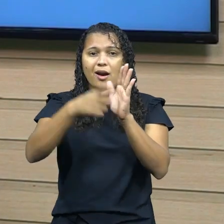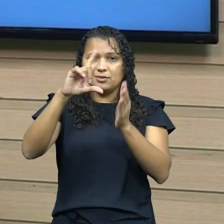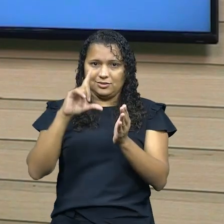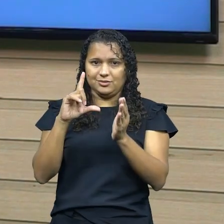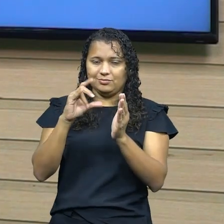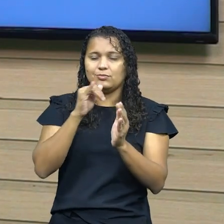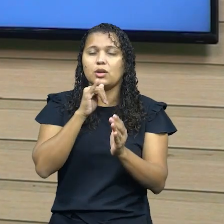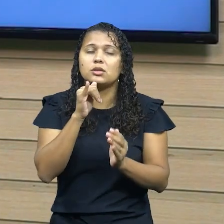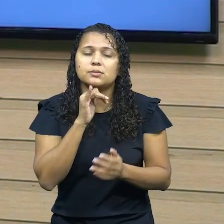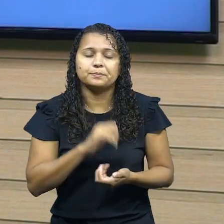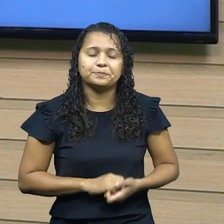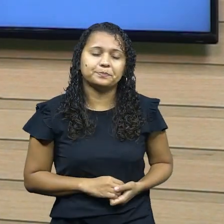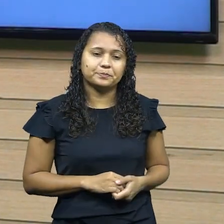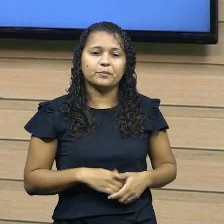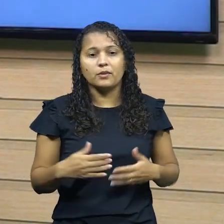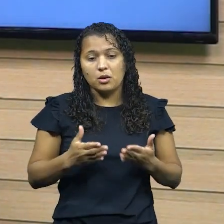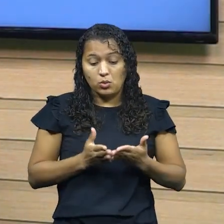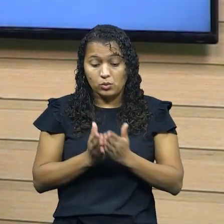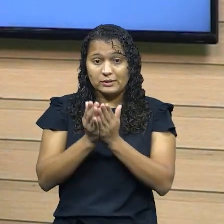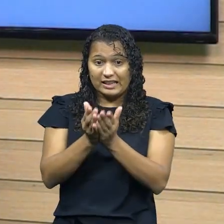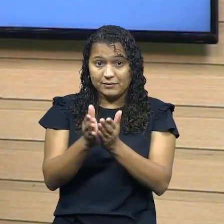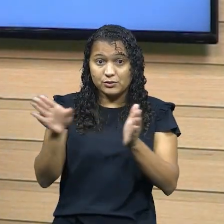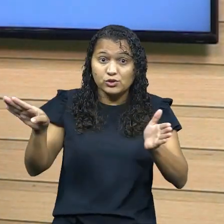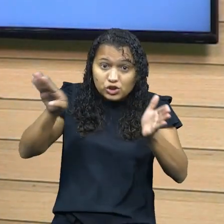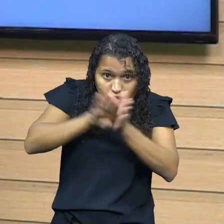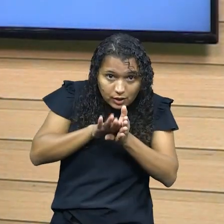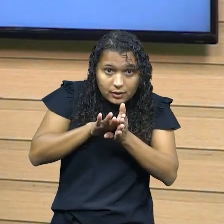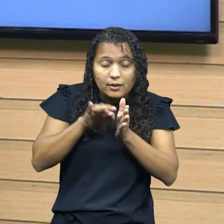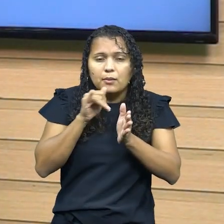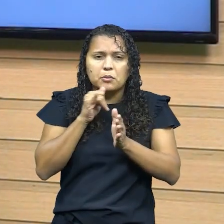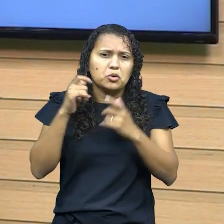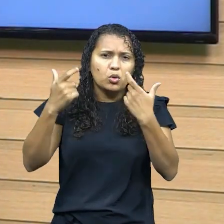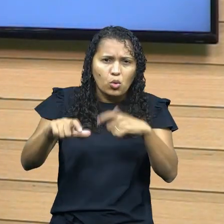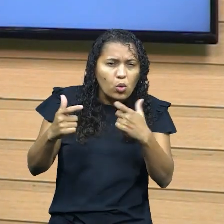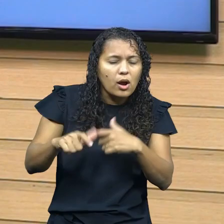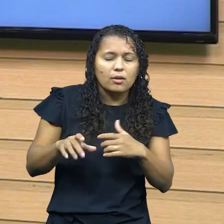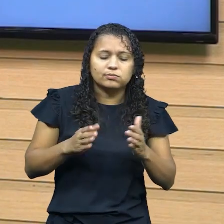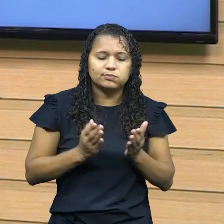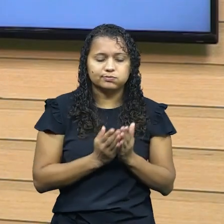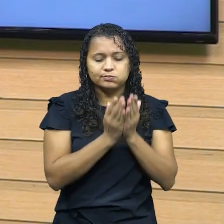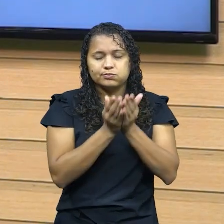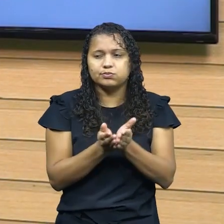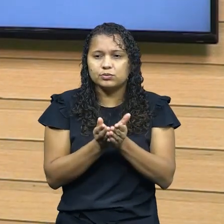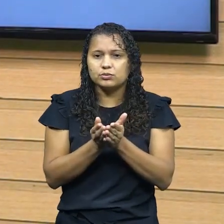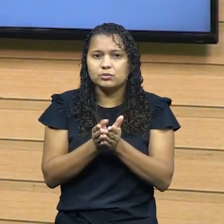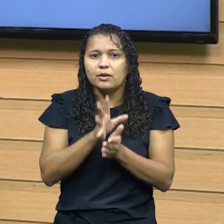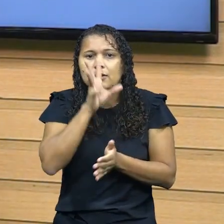quando o navio ele chega em um determinado local,